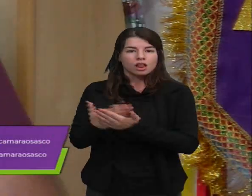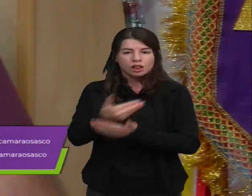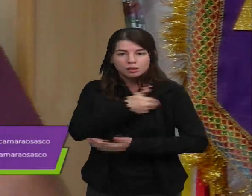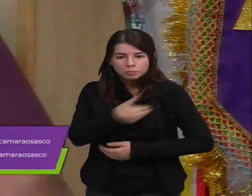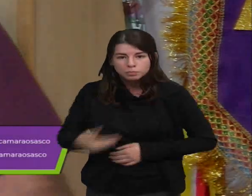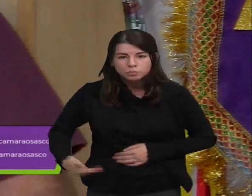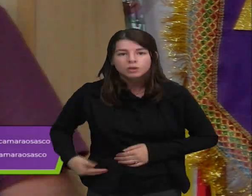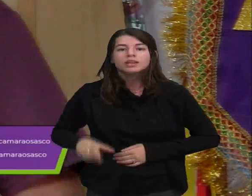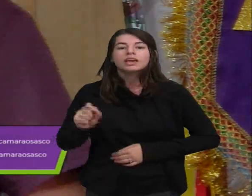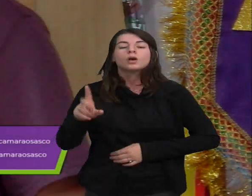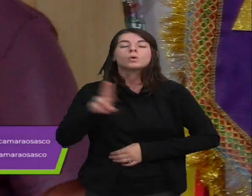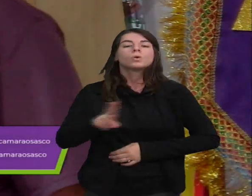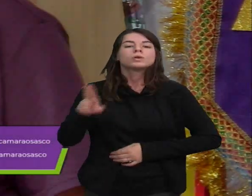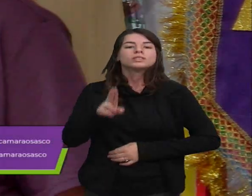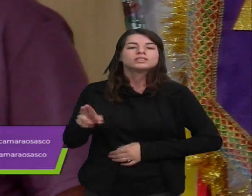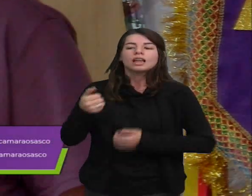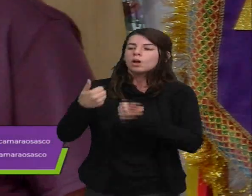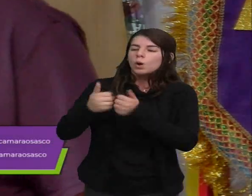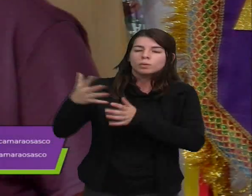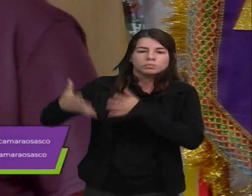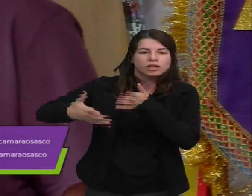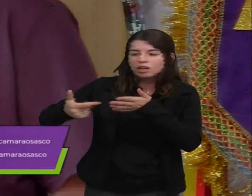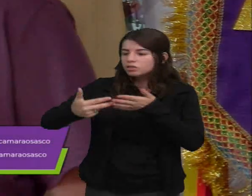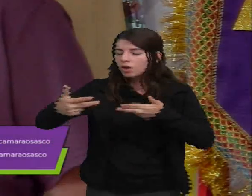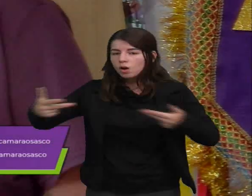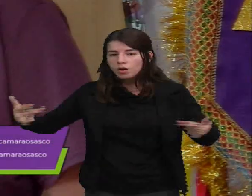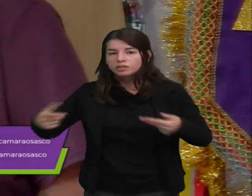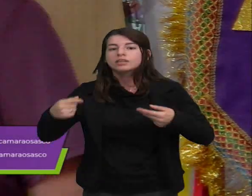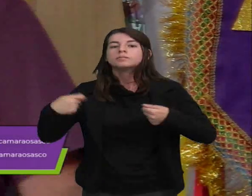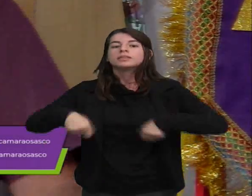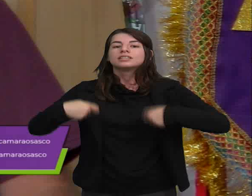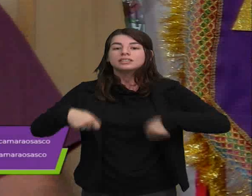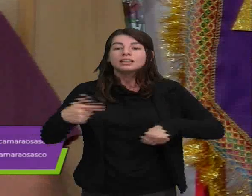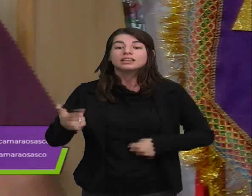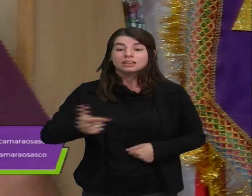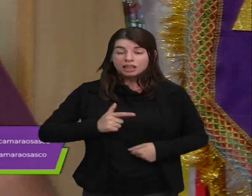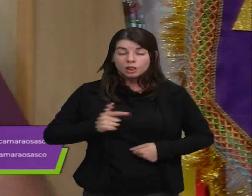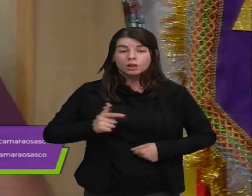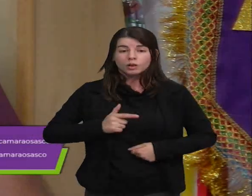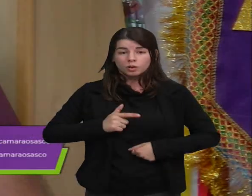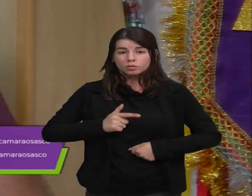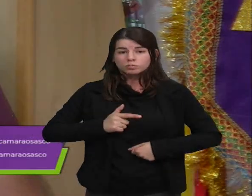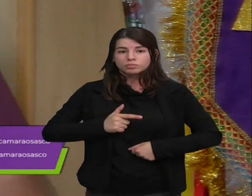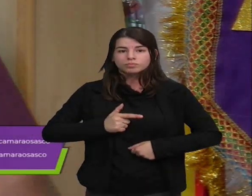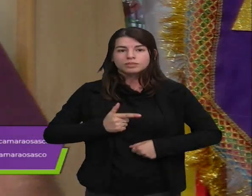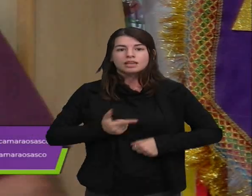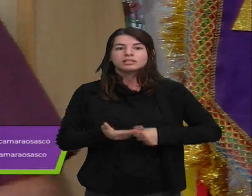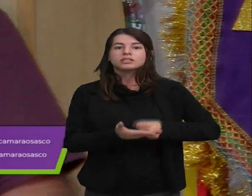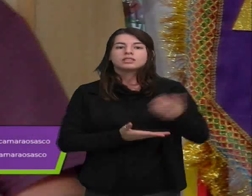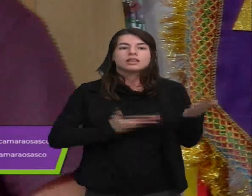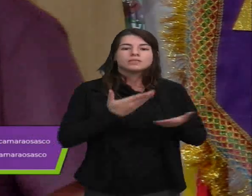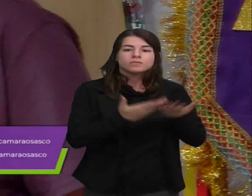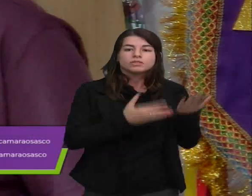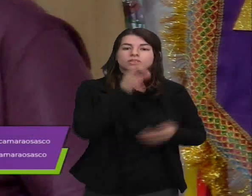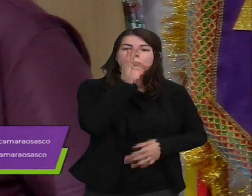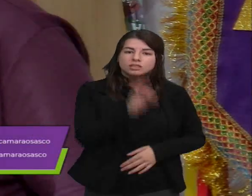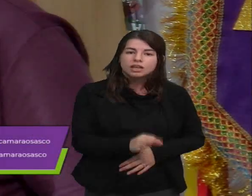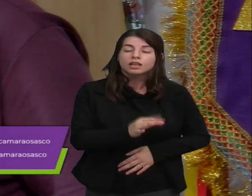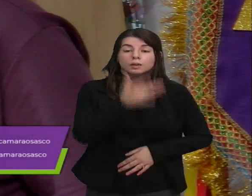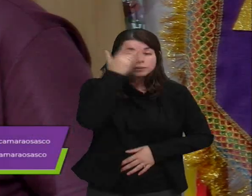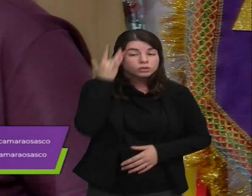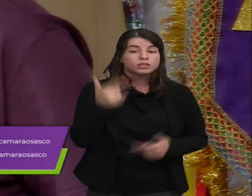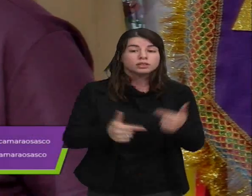quem precisa de uma empresa de saneamento que entregue um serviço de excelência e com uma tarifa adequada é a classe